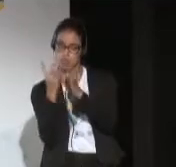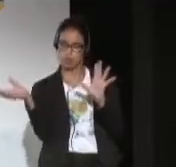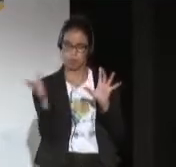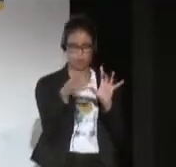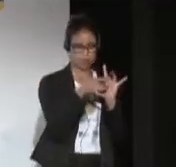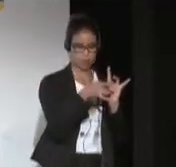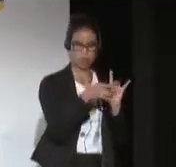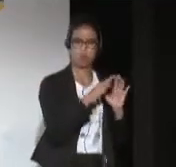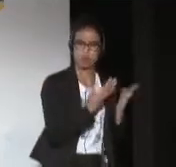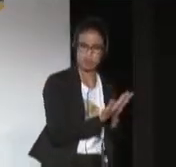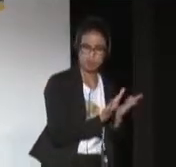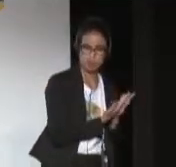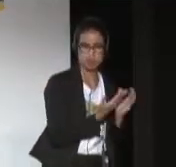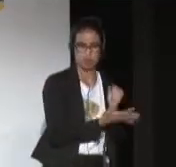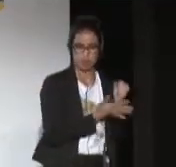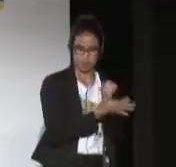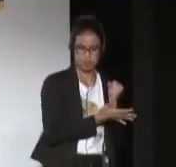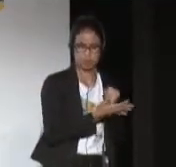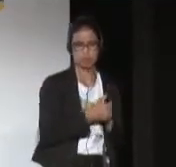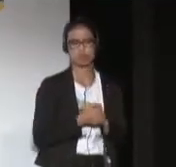base na escola.